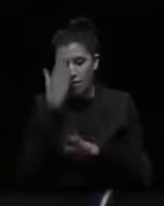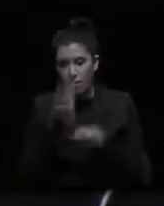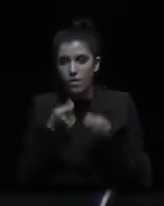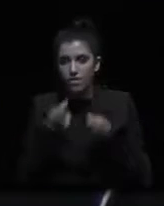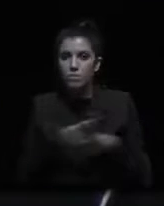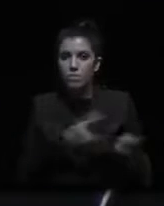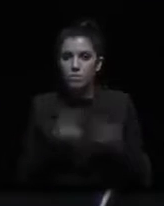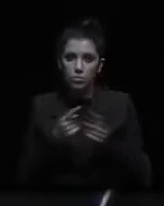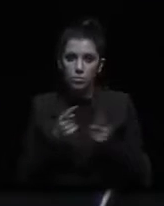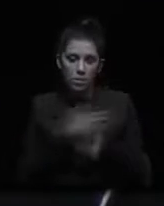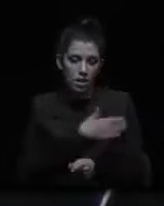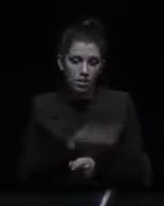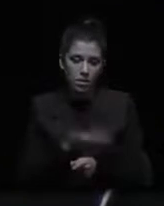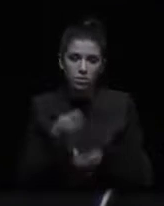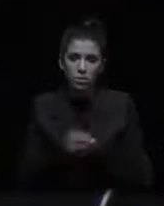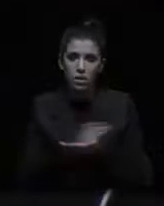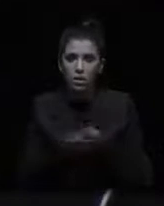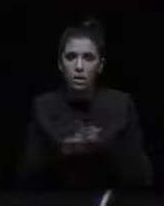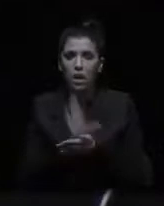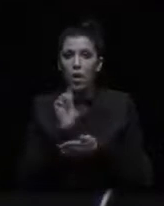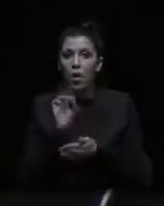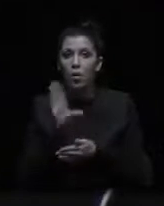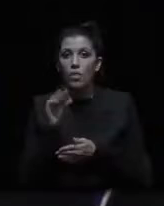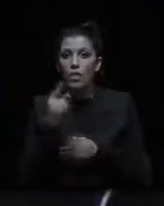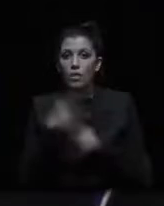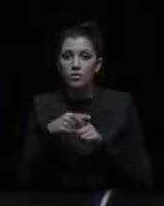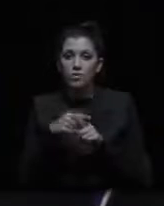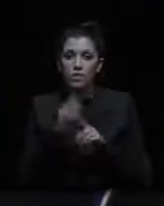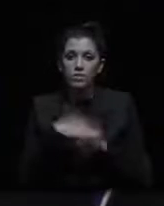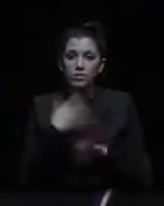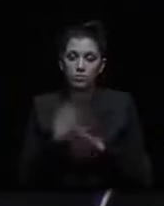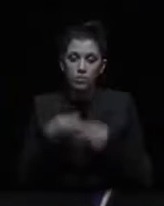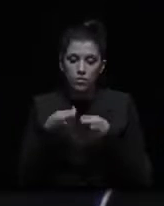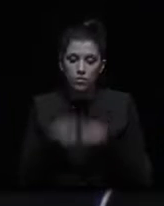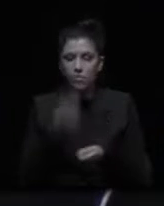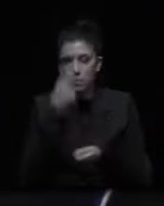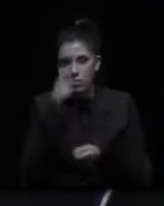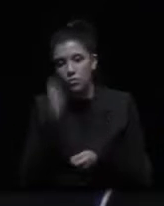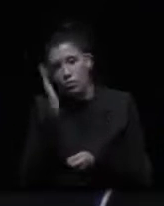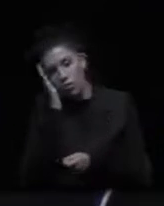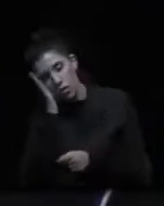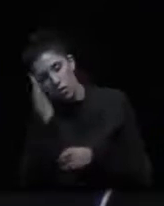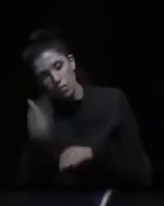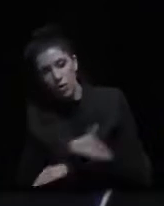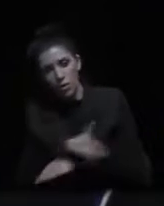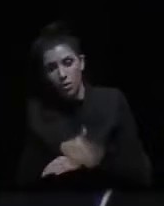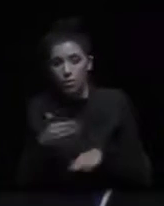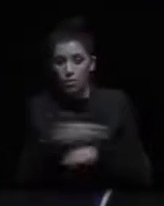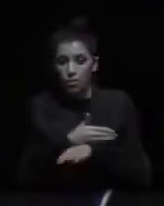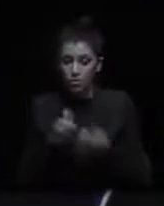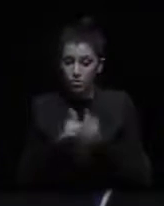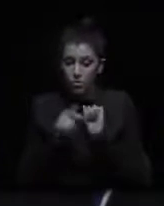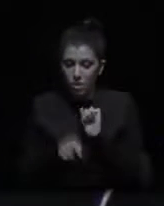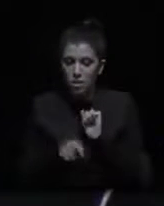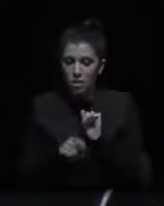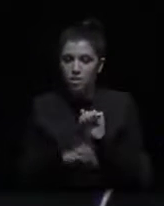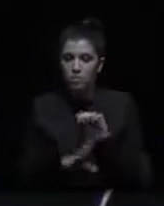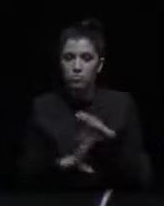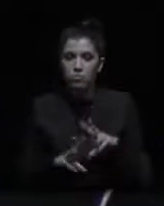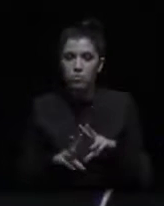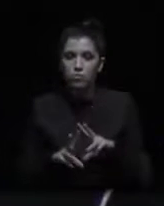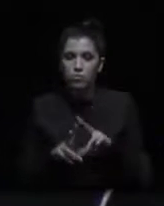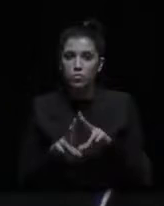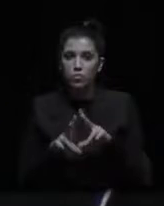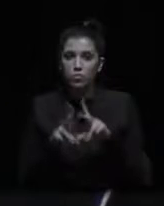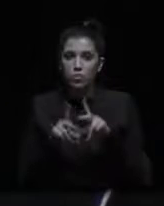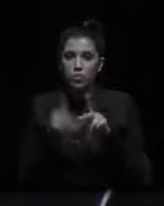espaços gratuitos, ou ainda 10 vezes o investimento previsto no apoio às pessoas em situação de sem-abrigo, numa altura em que este problema atinge na cidade uma